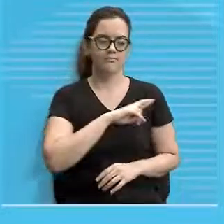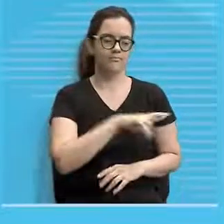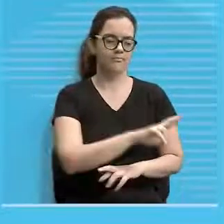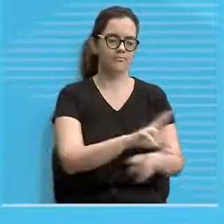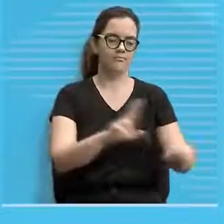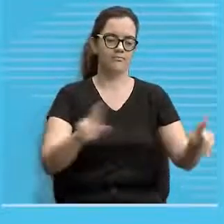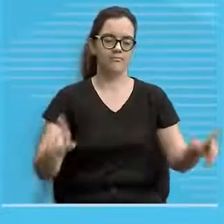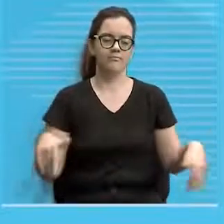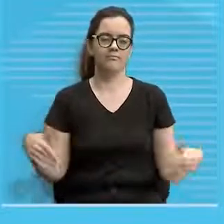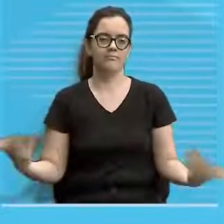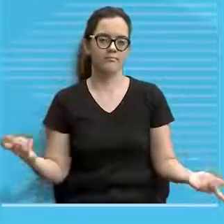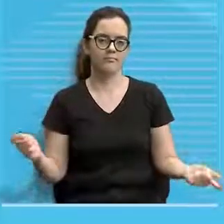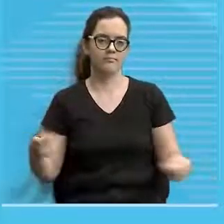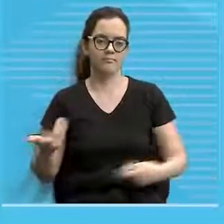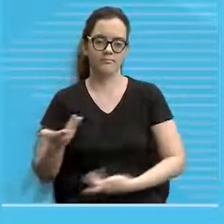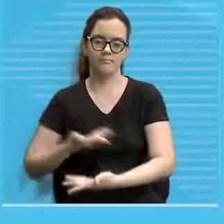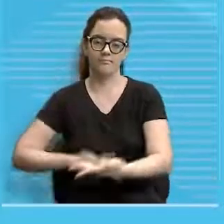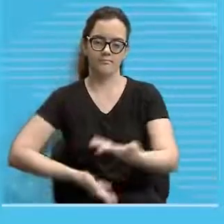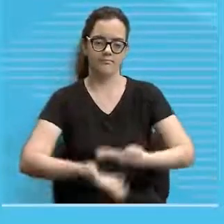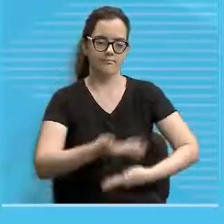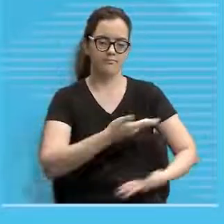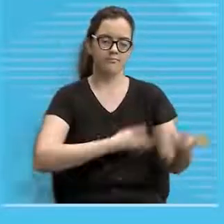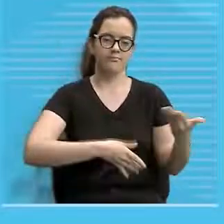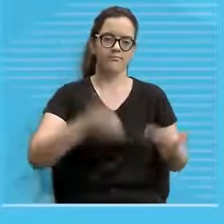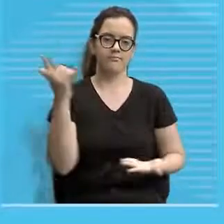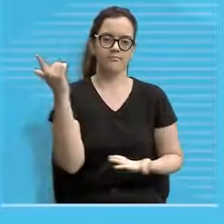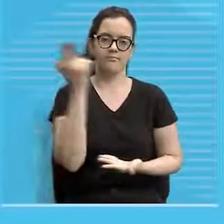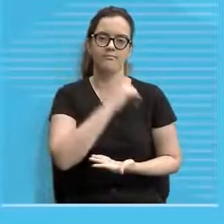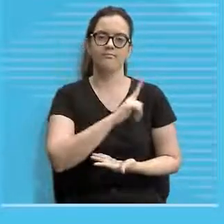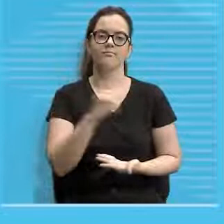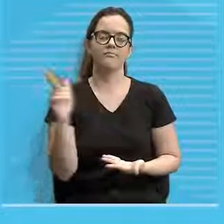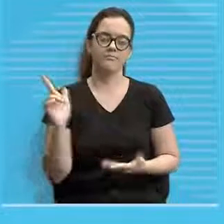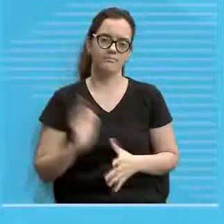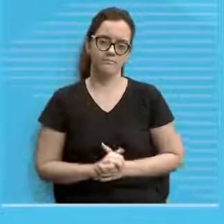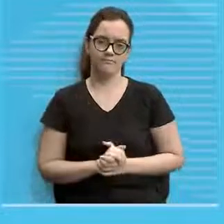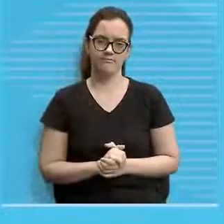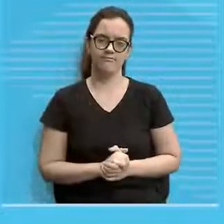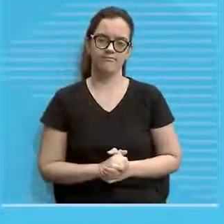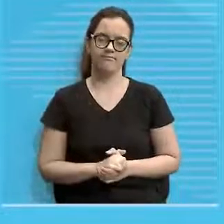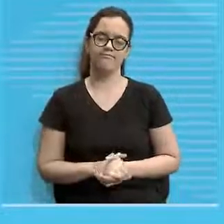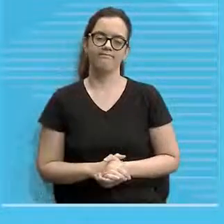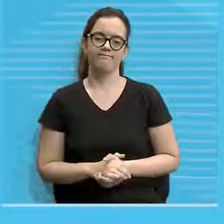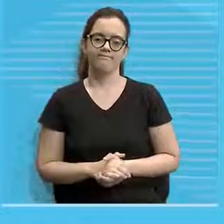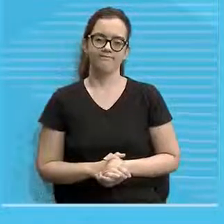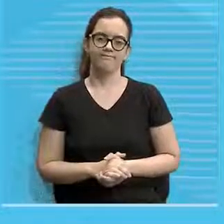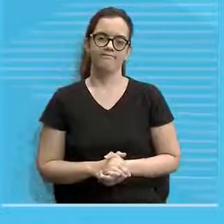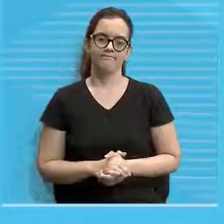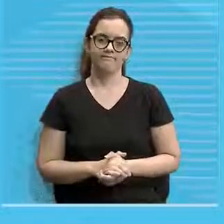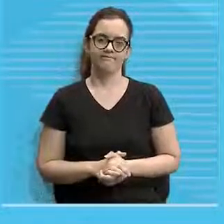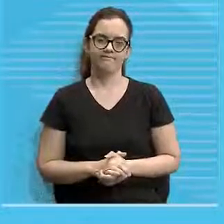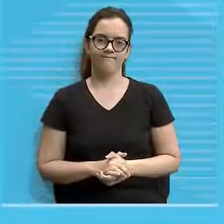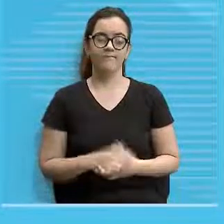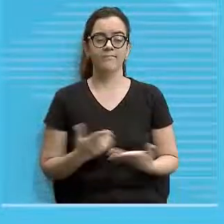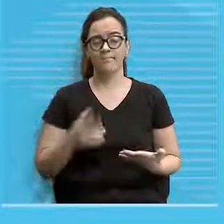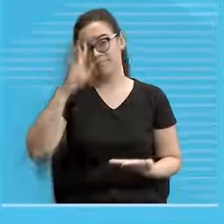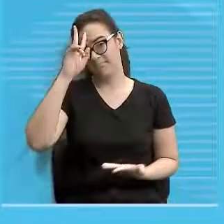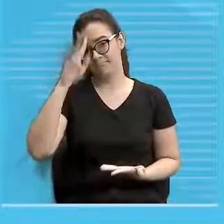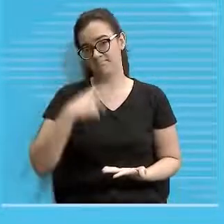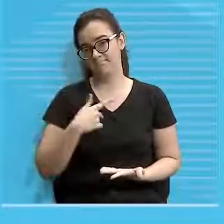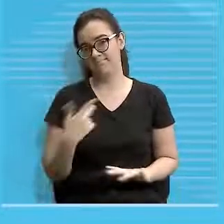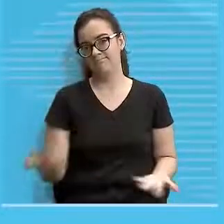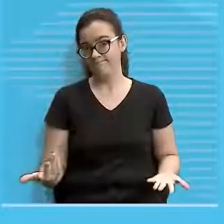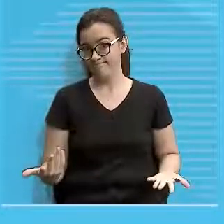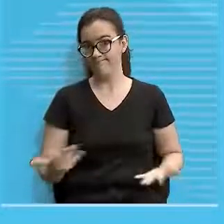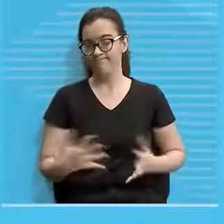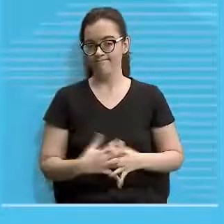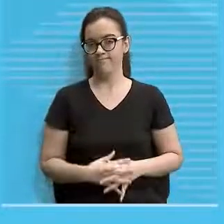seria certo e do que seria errado. Né? Então, é uma questão também individual, desde que eu não